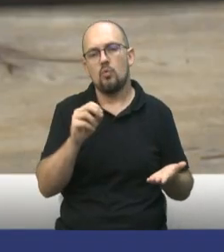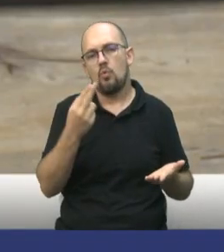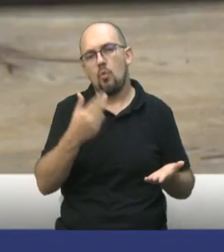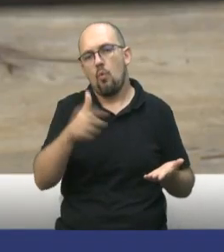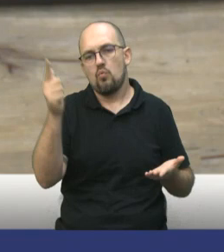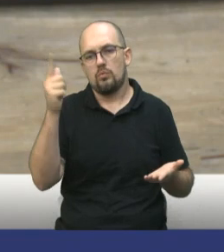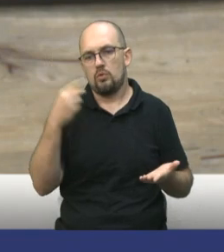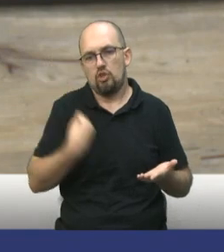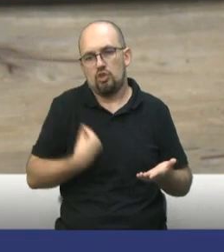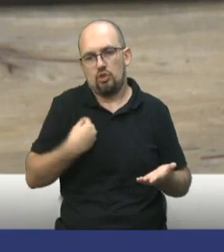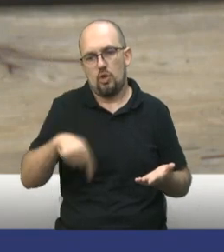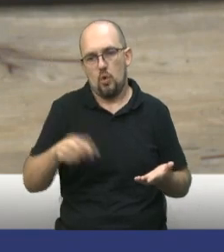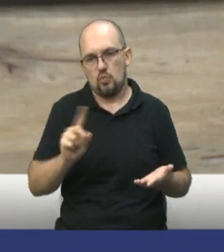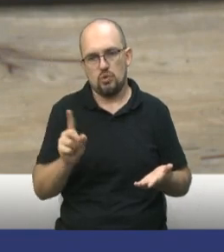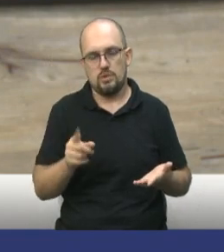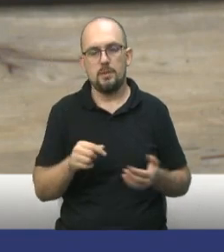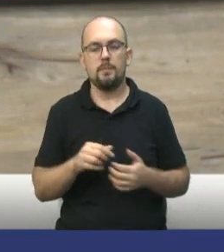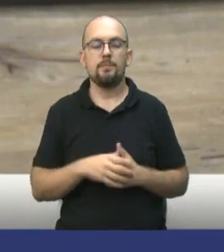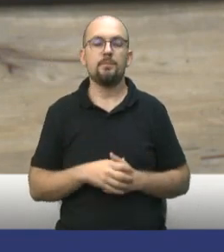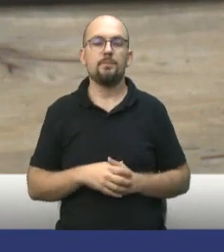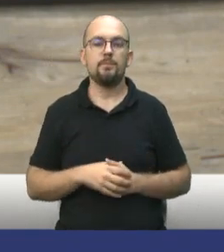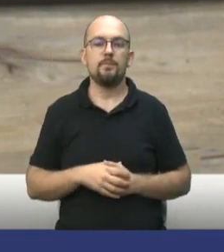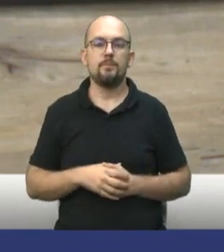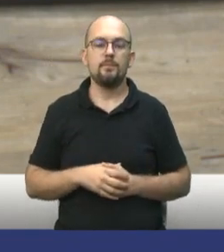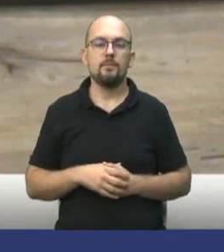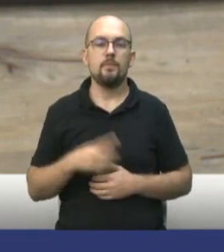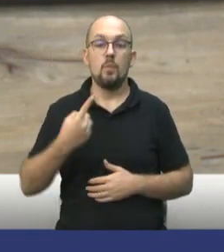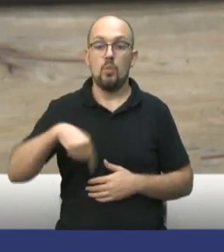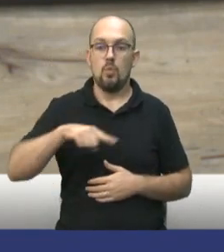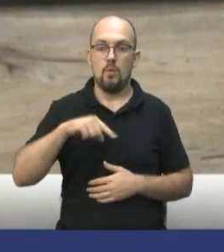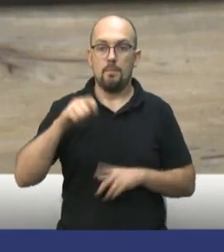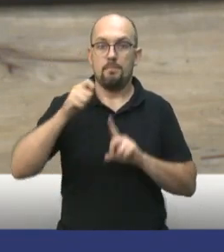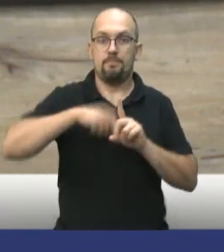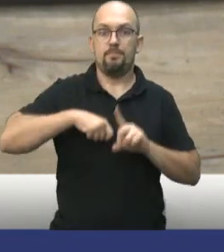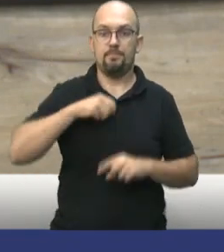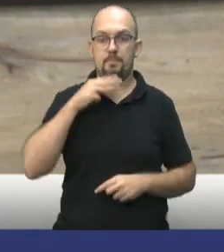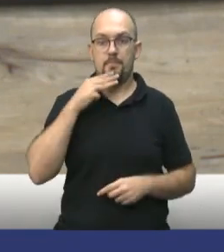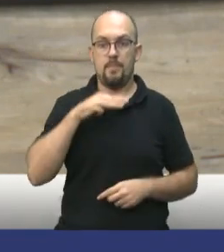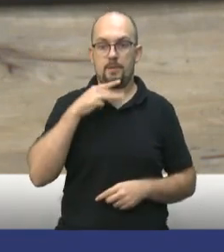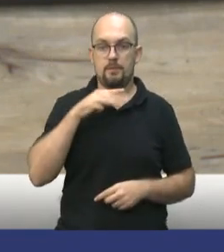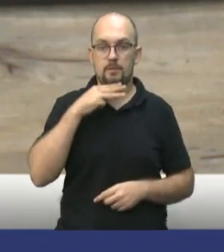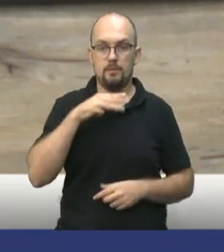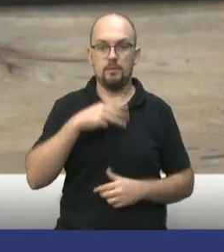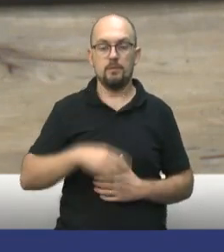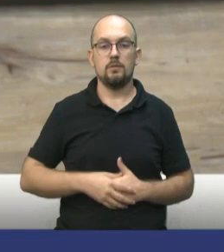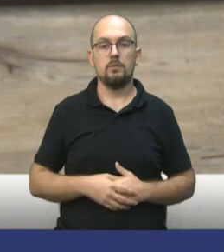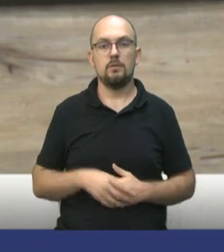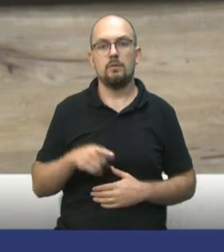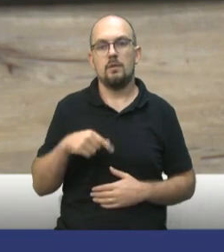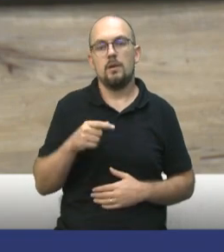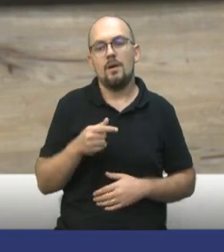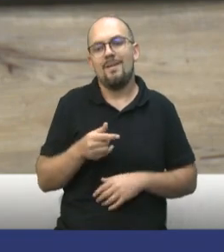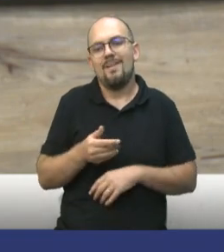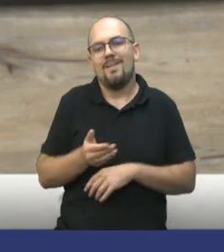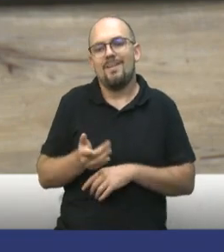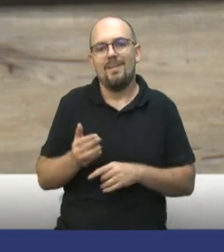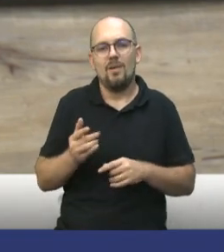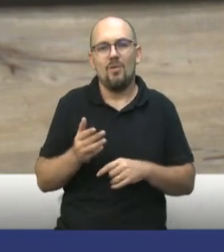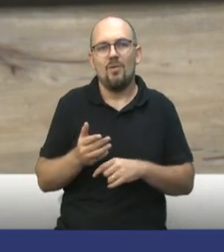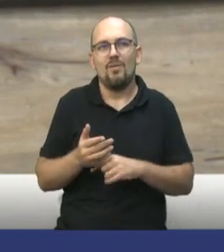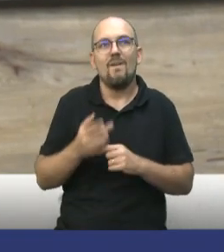que hoje não se fazem presente. Nós estamos em março. É muito cedo para a gente falar do orçamento